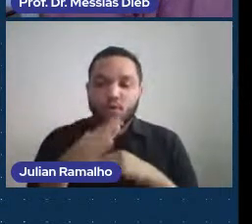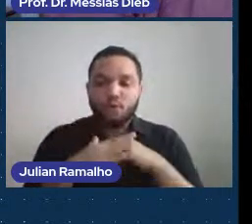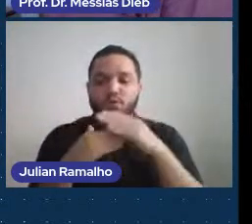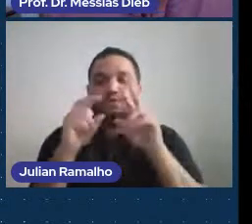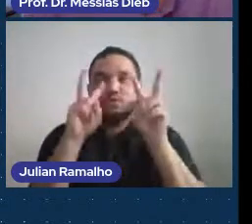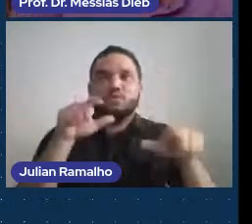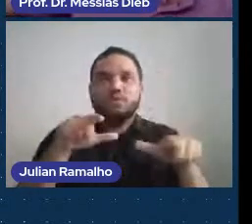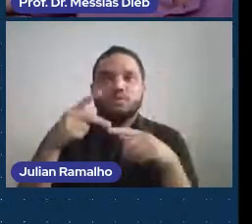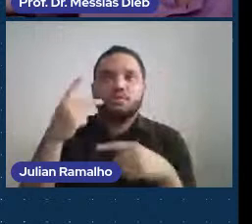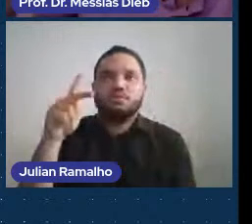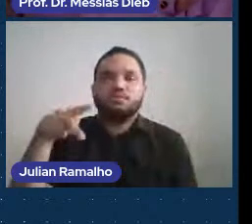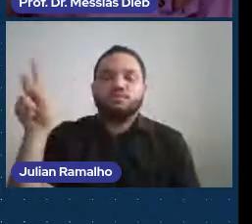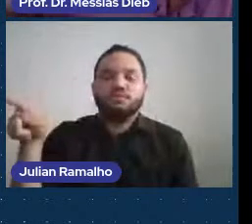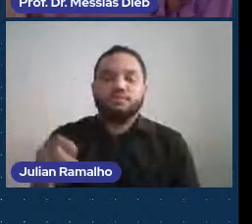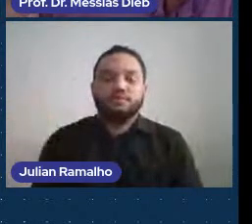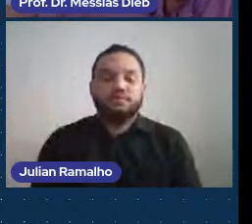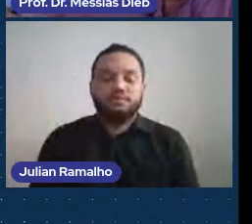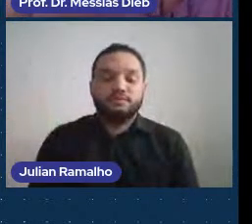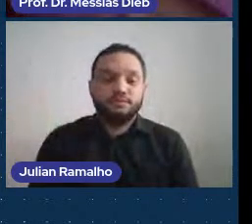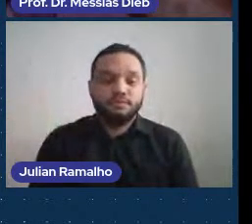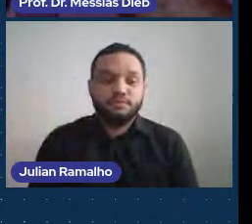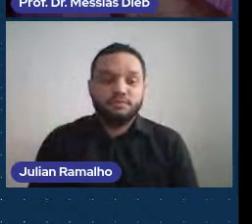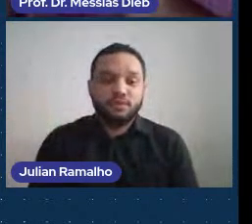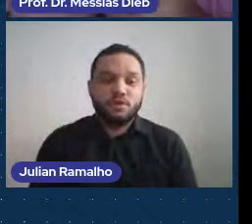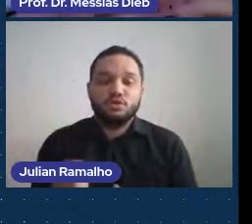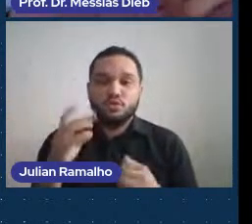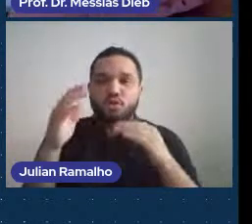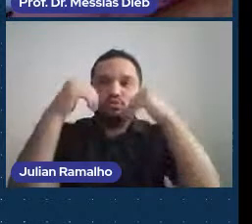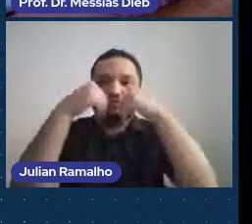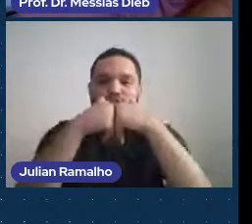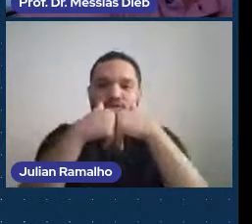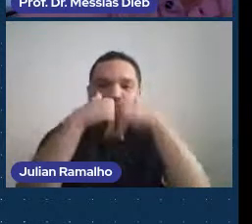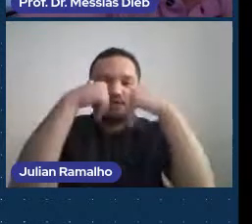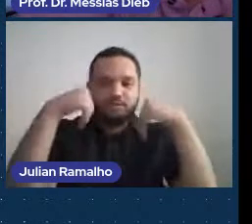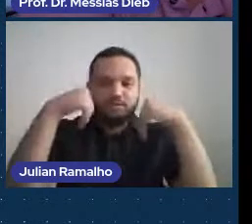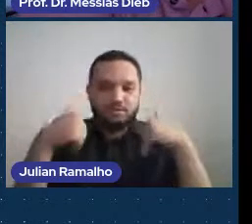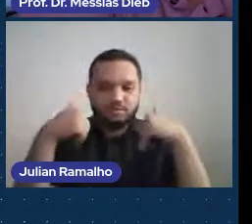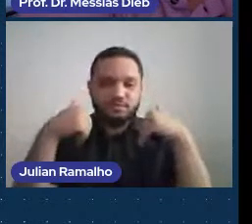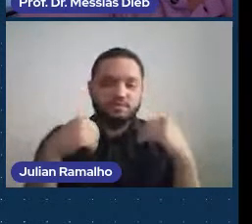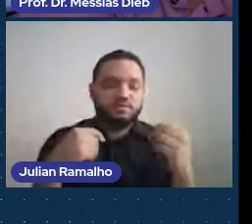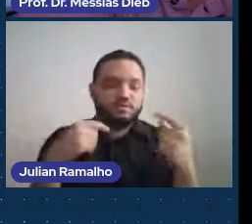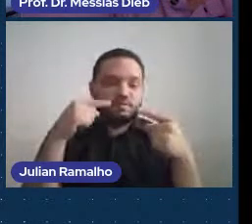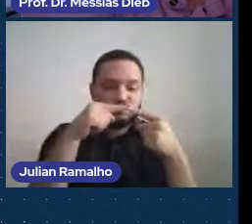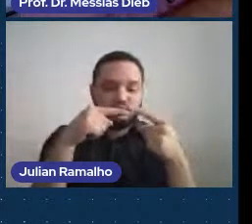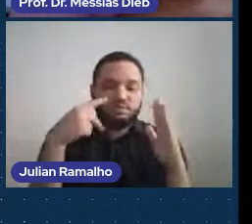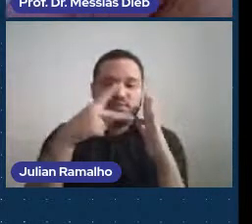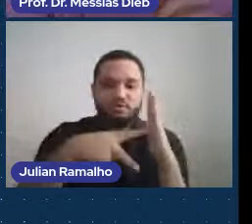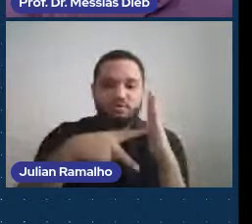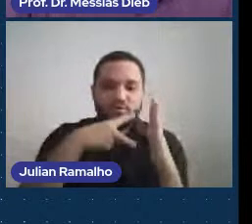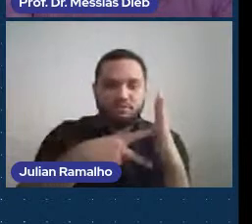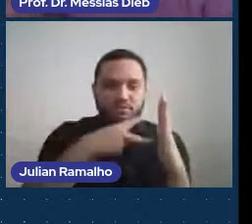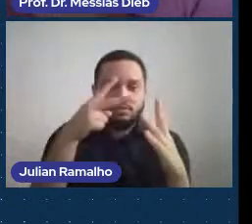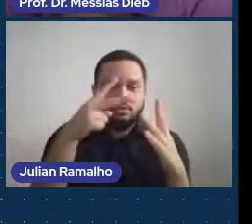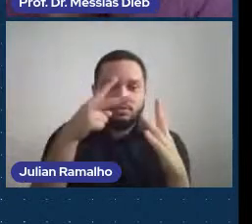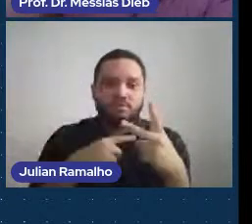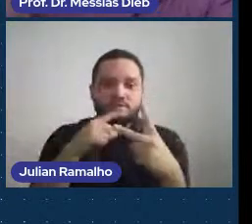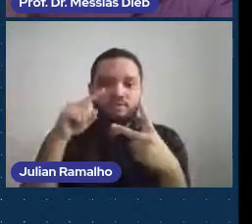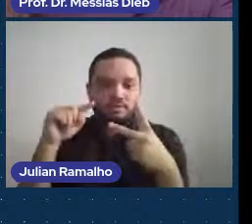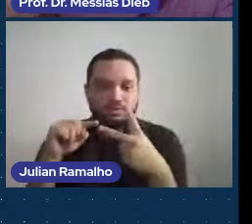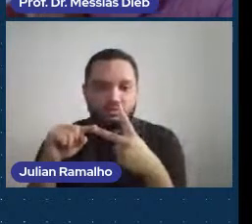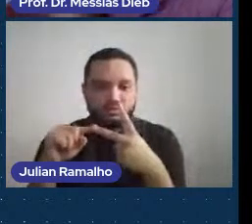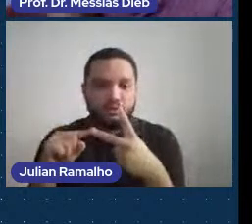dos professores. Eu só desmembrei isso nos aspectos simbólicos dessa representação e nas